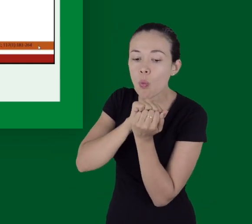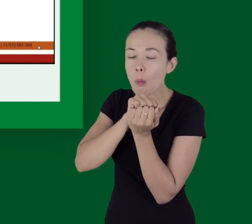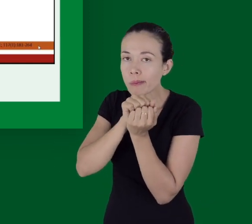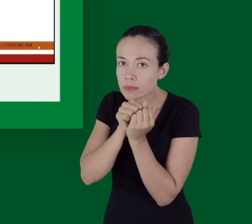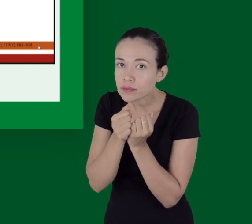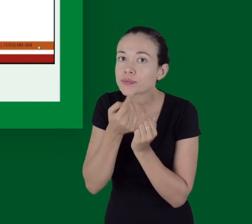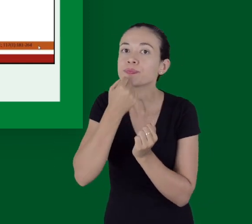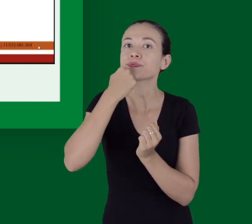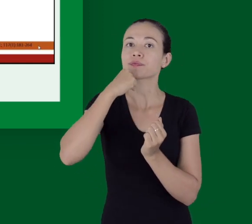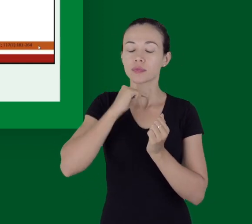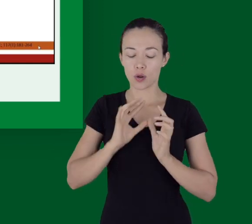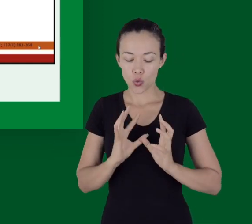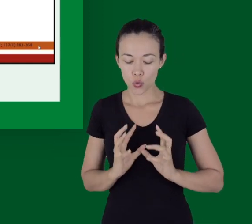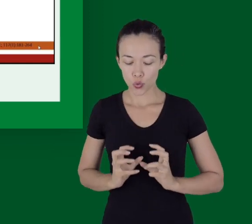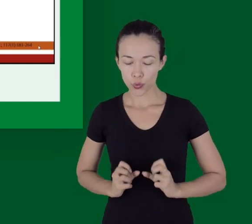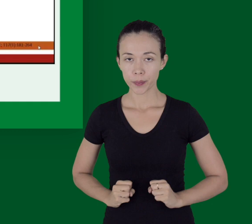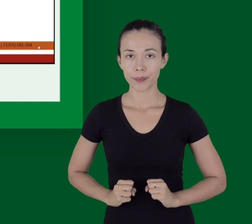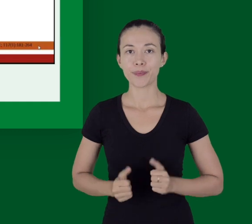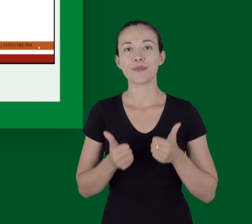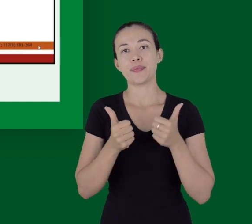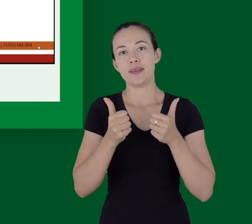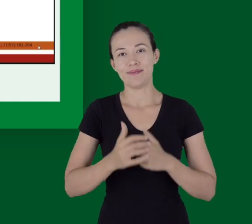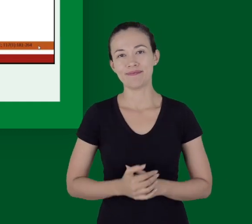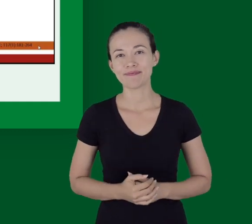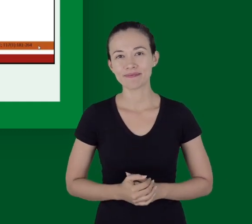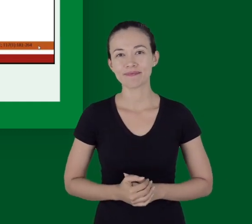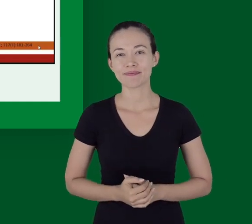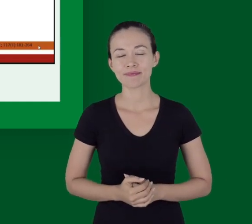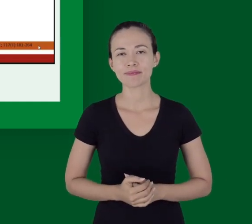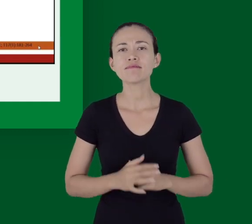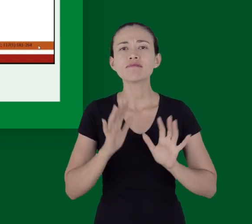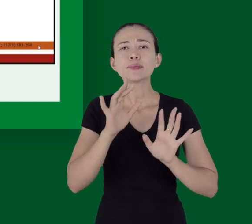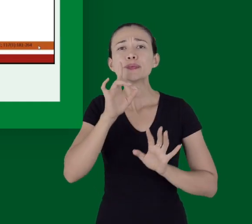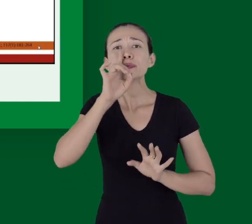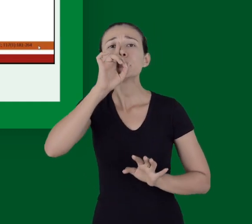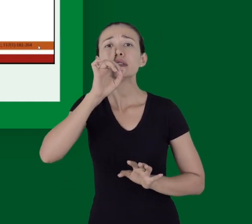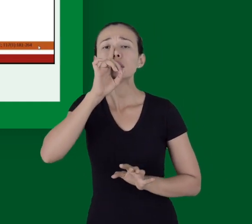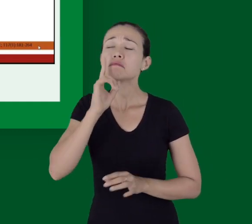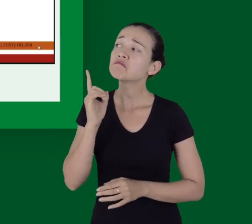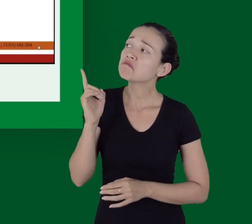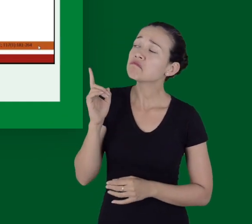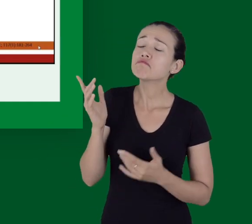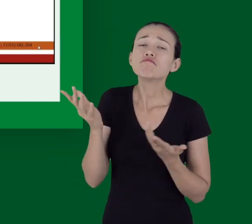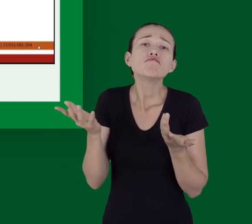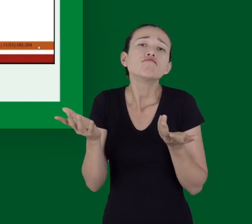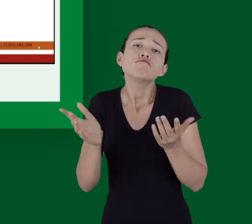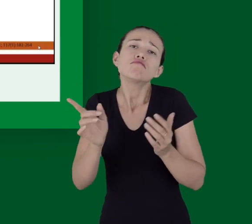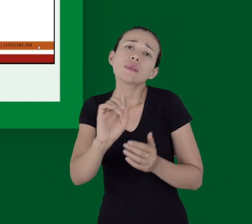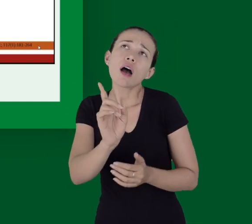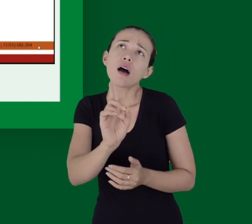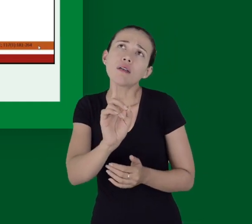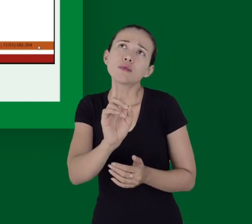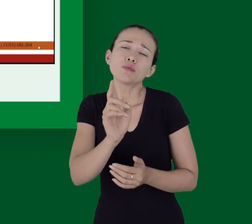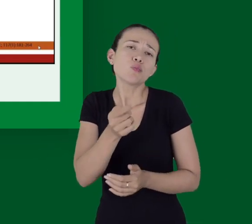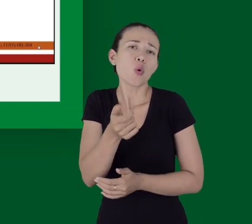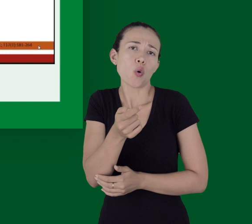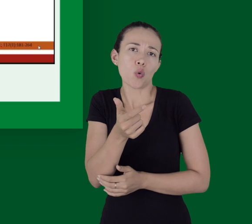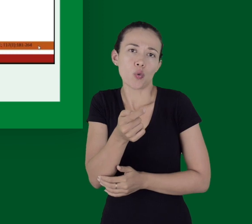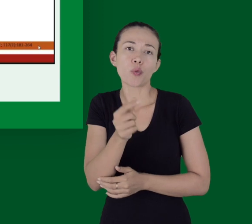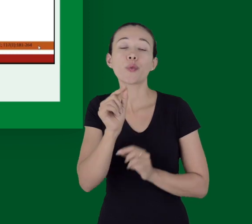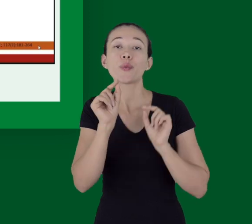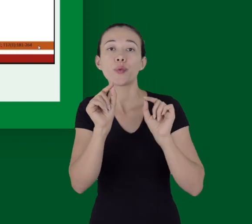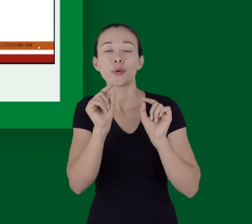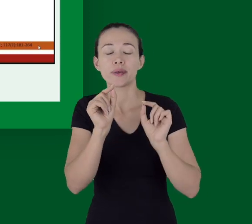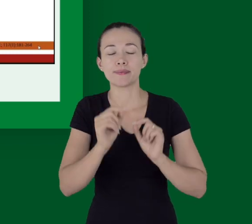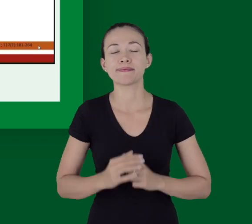tá? E esse é o protocolo. A contraindicação do AS quase não tem, tá? Contraindicação são contraindicações